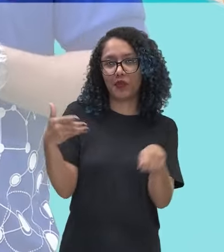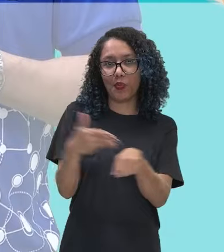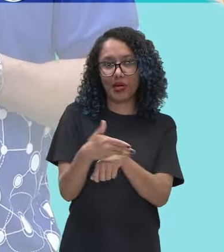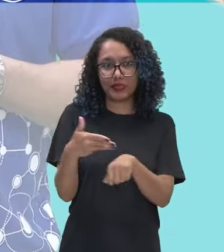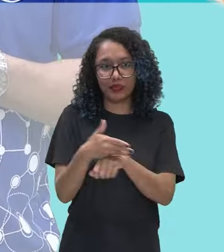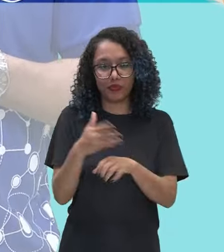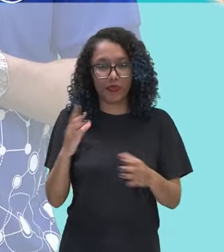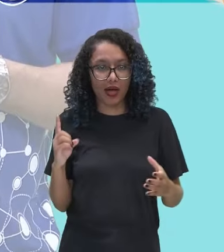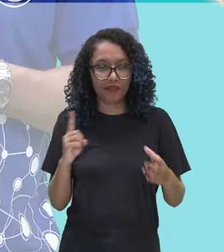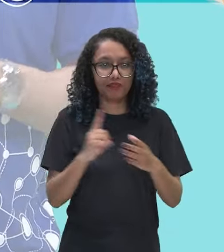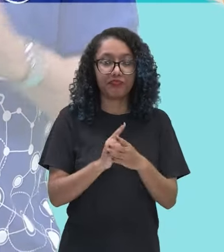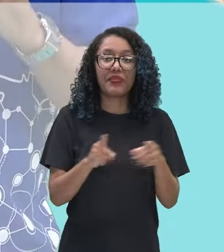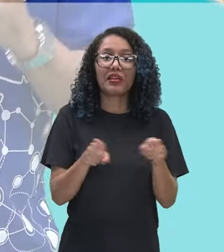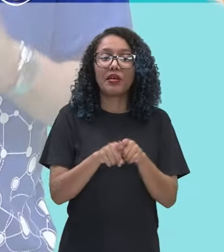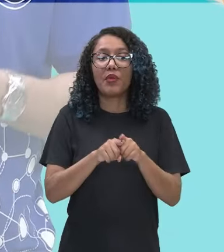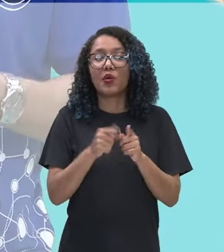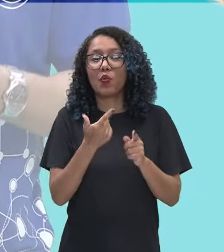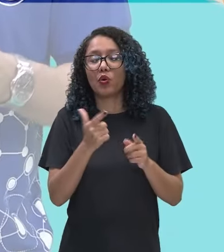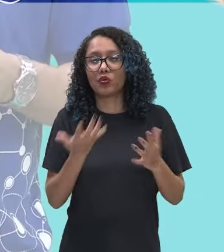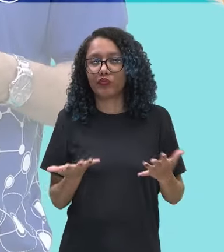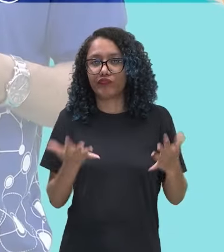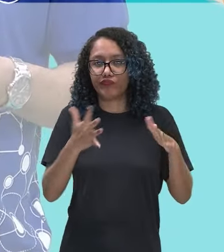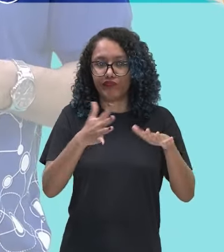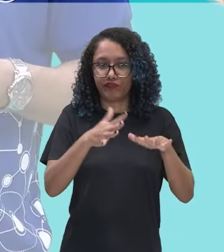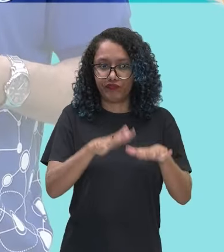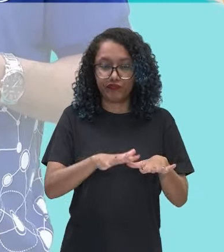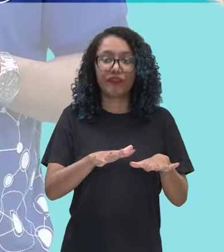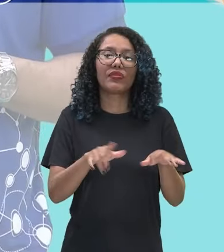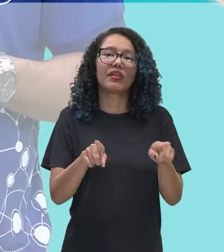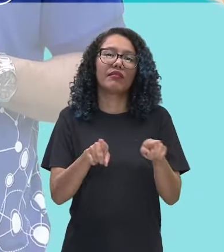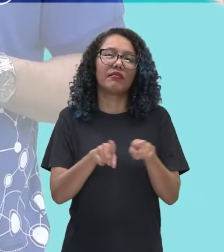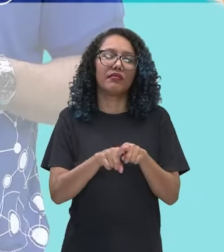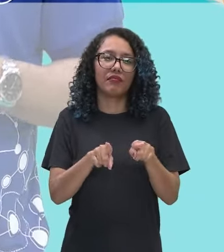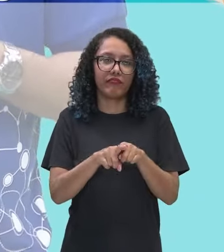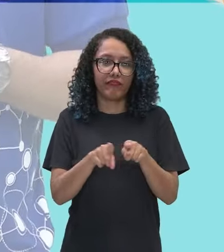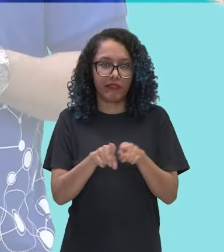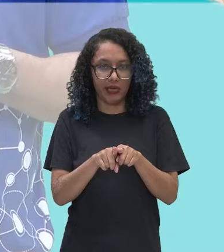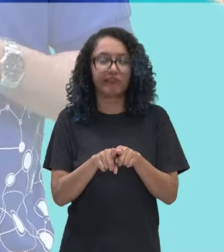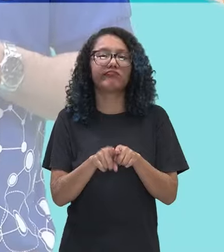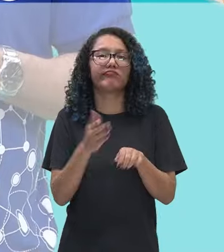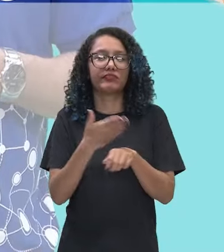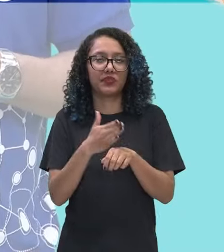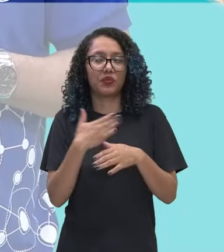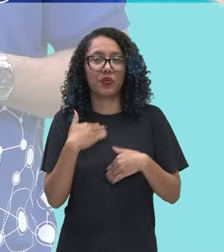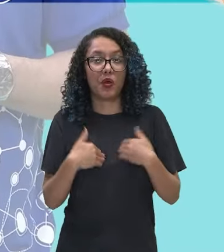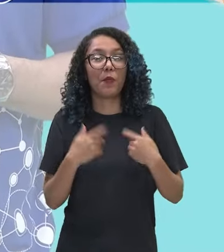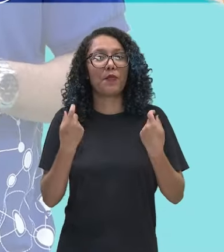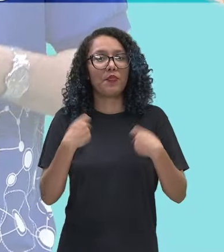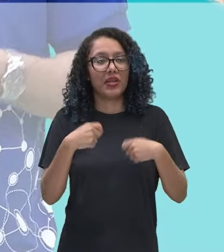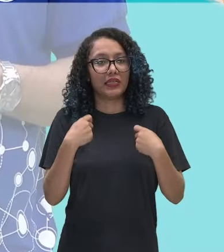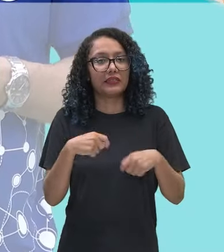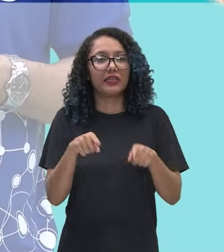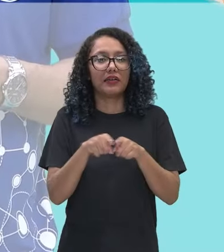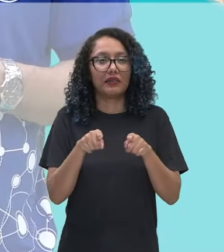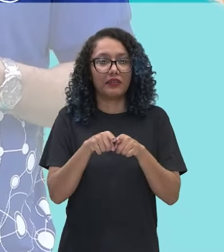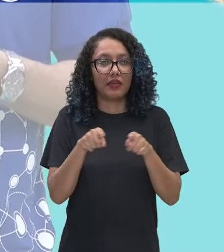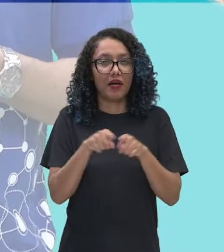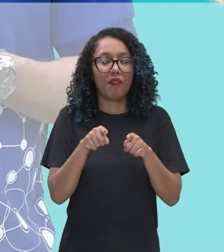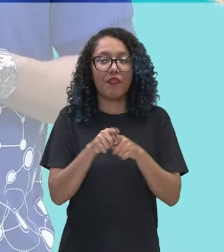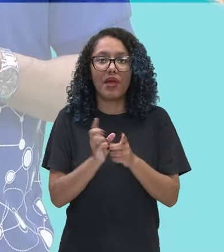que é inclusão, inclusion. Também as práticas corporais elas precisam abrir espaço aí para a inclusão, né, de todos